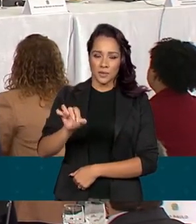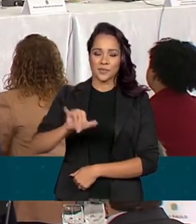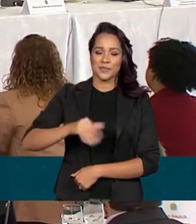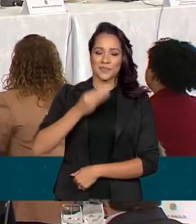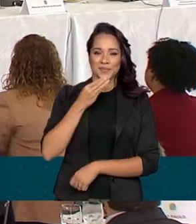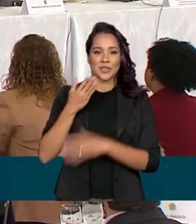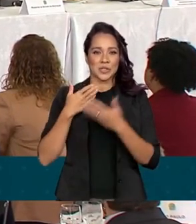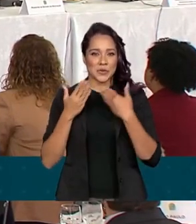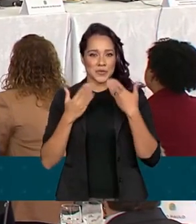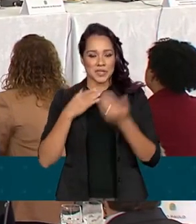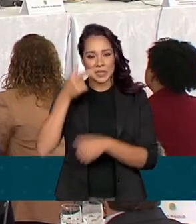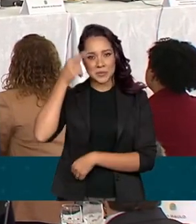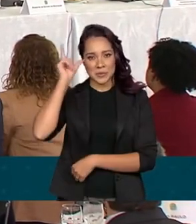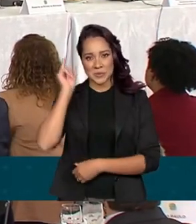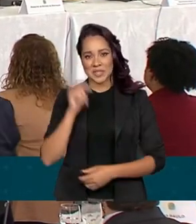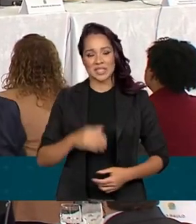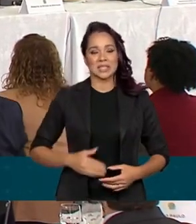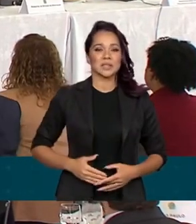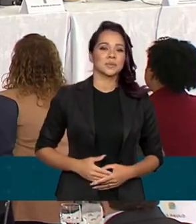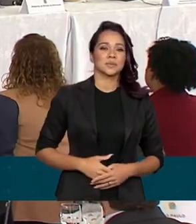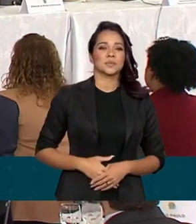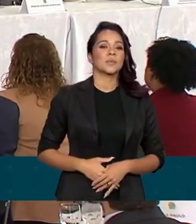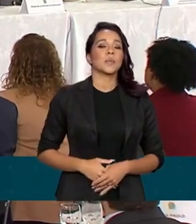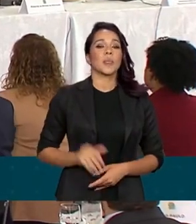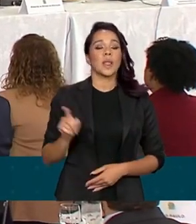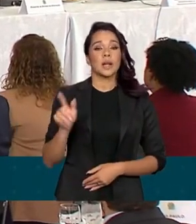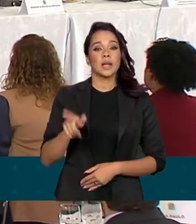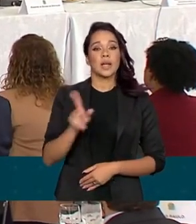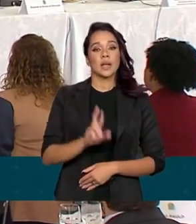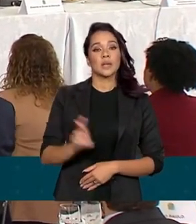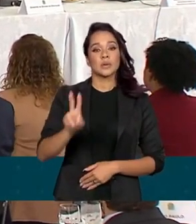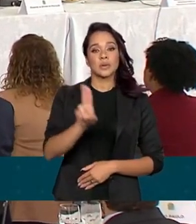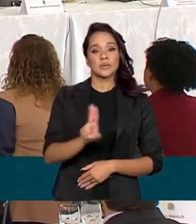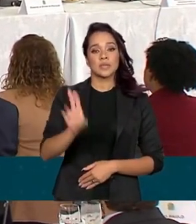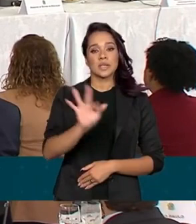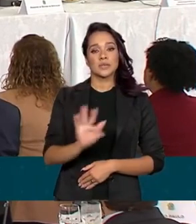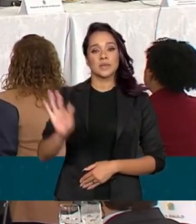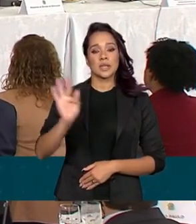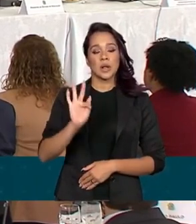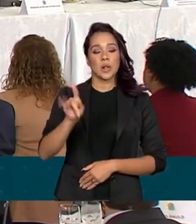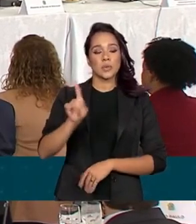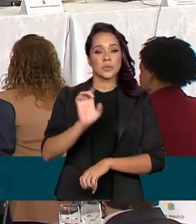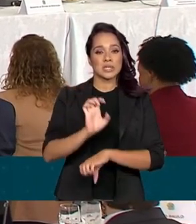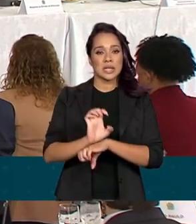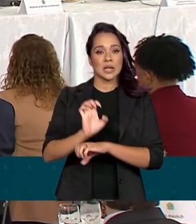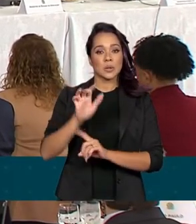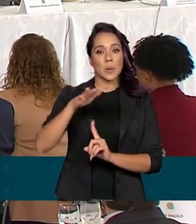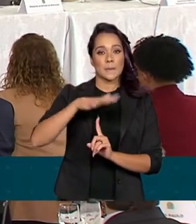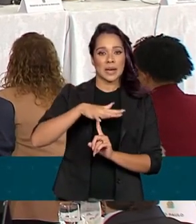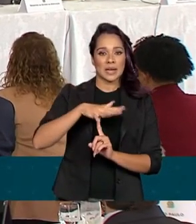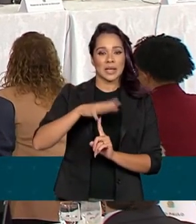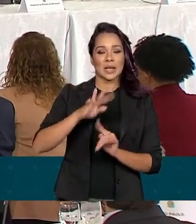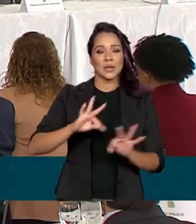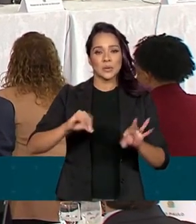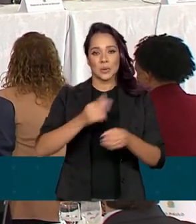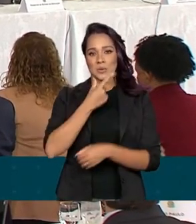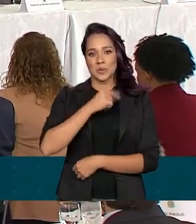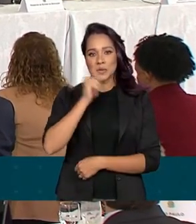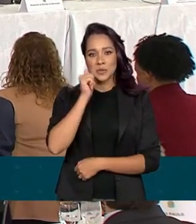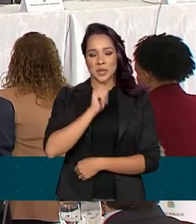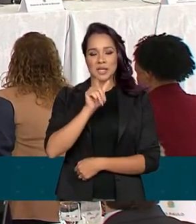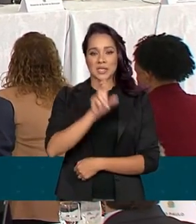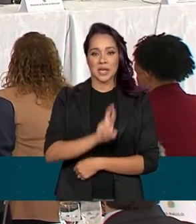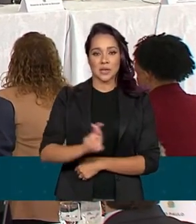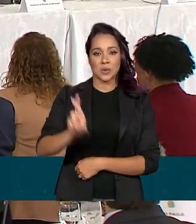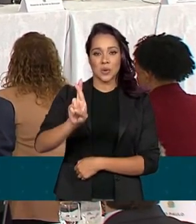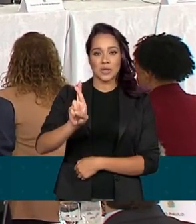oportunidade de conversarmos ontem, ele que é reitor da Universidade Federal do Paraná. Também todos e todas,